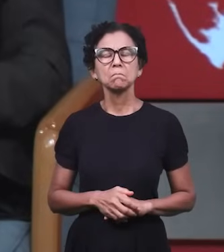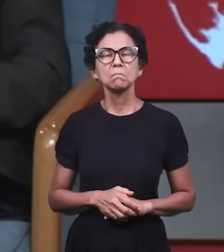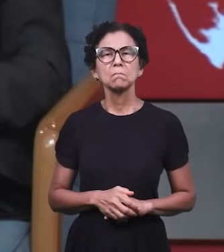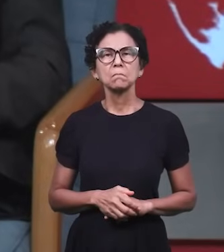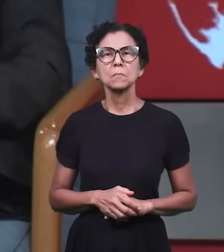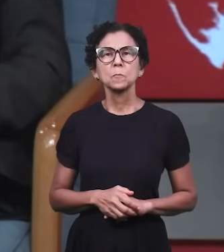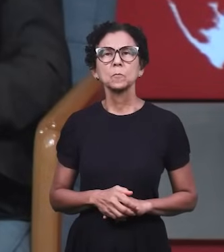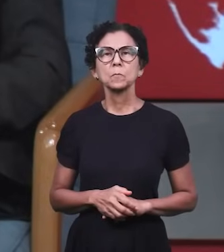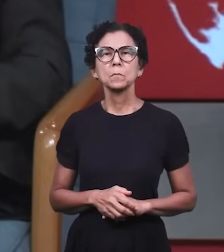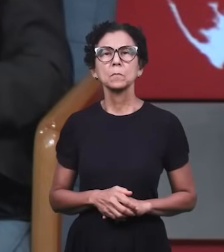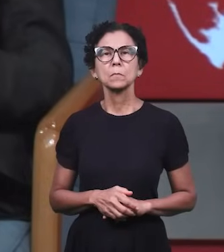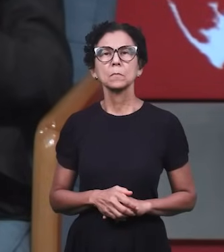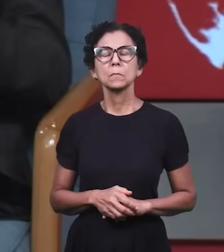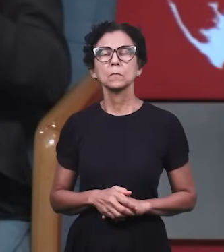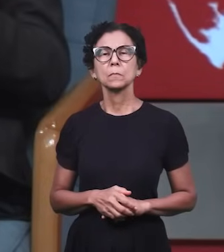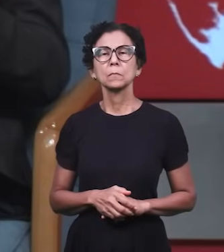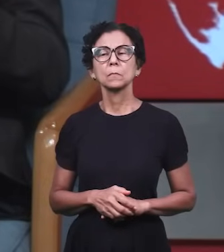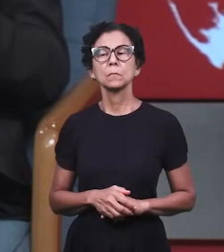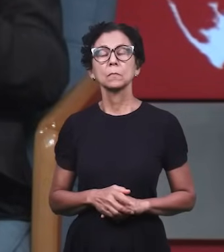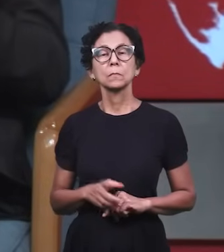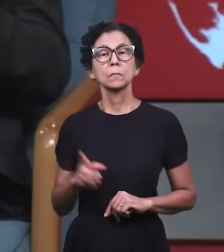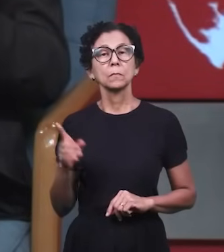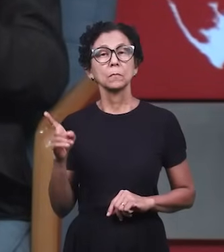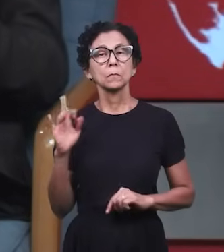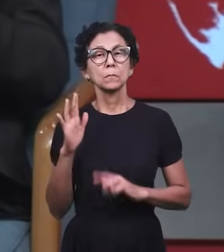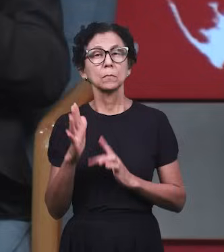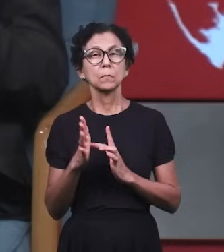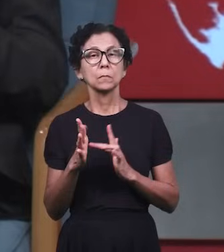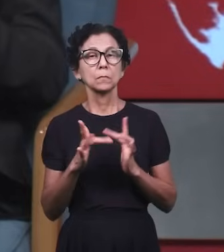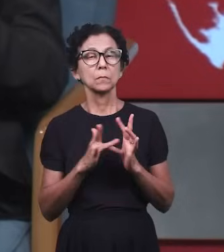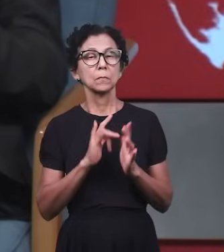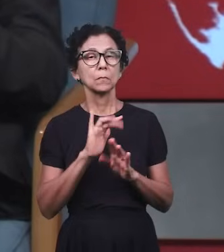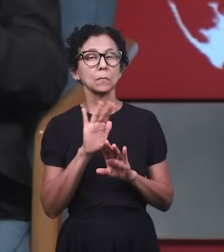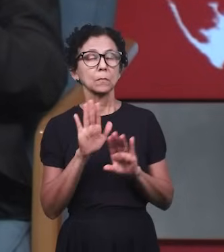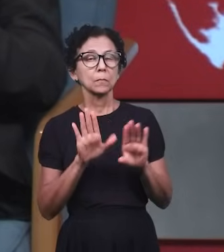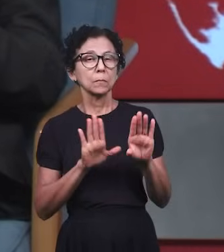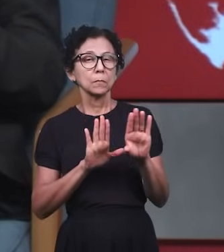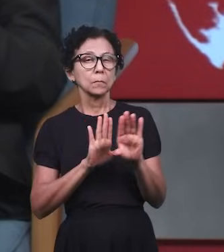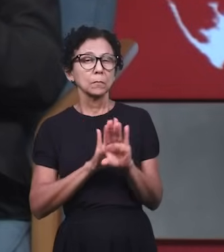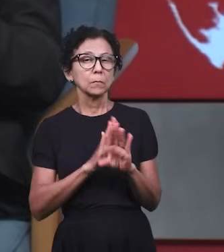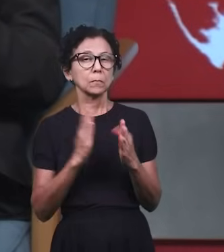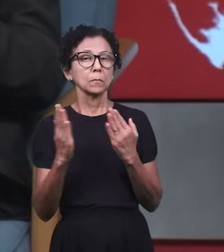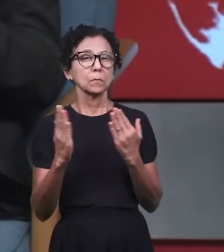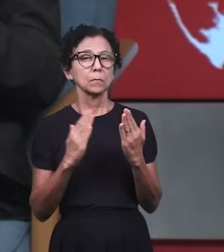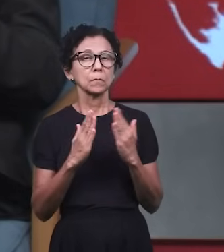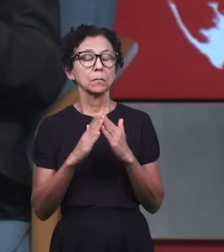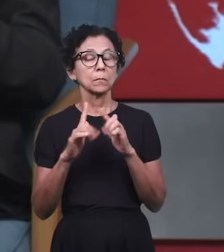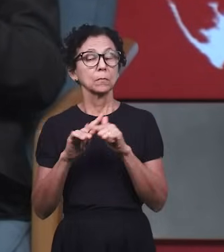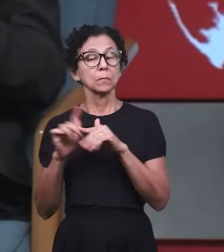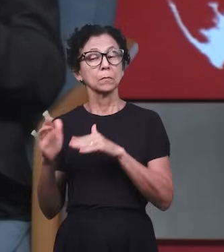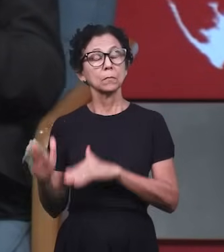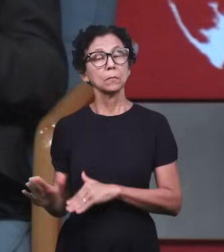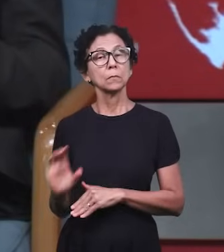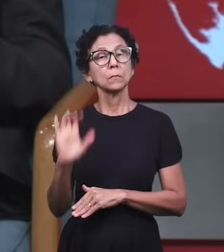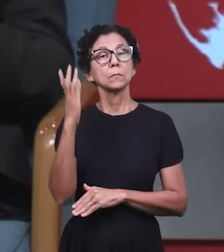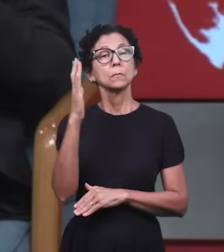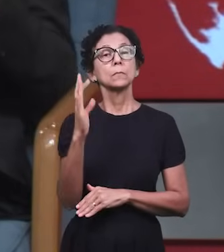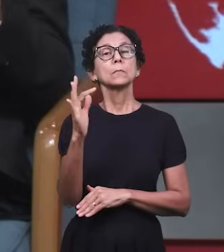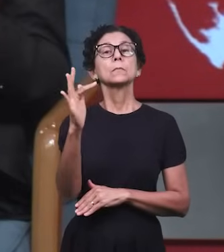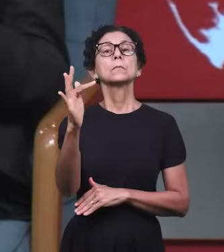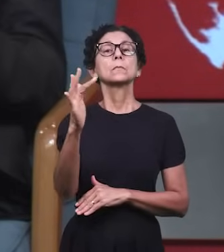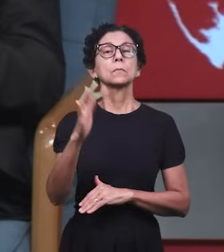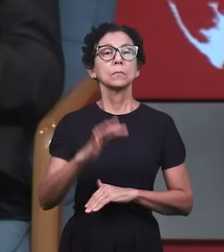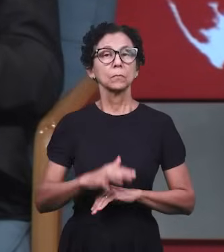Naquele momento, Jesus se põe na figura da igreja. O que aconteceria com a igreja? Porque